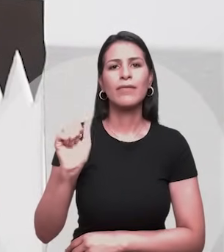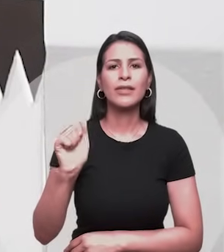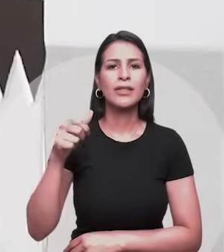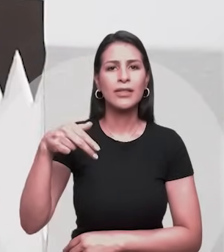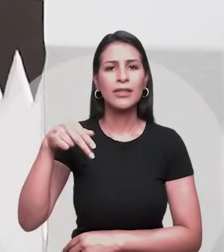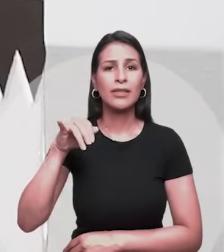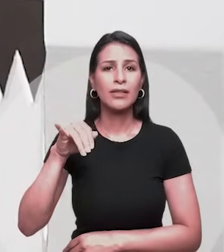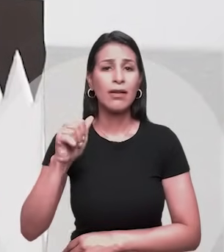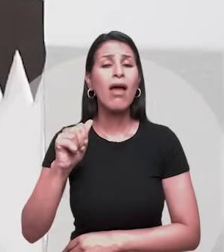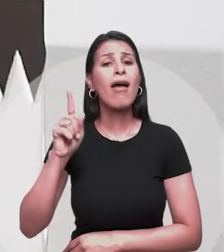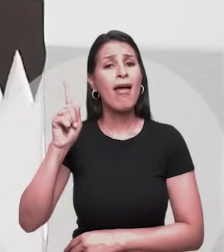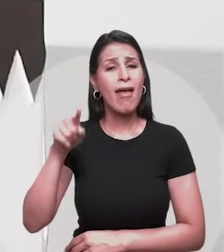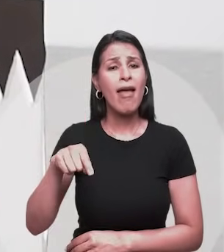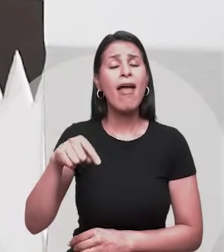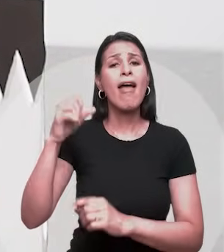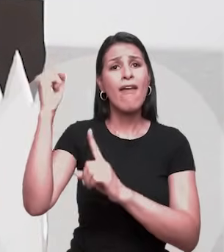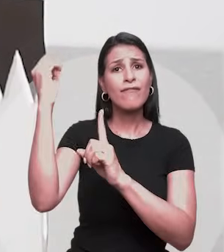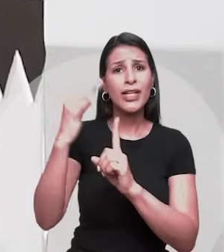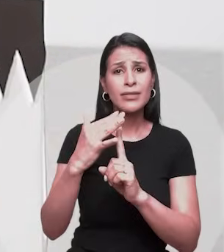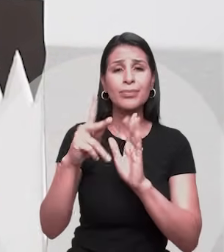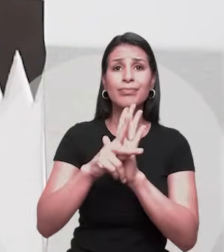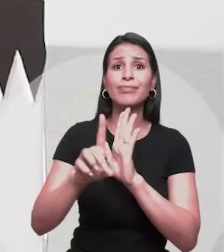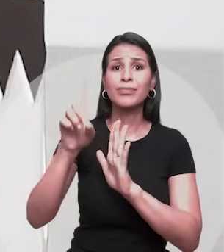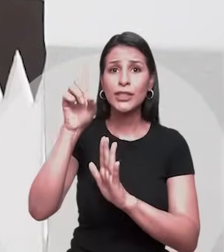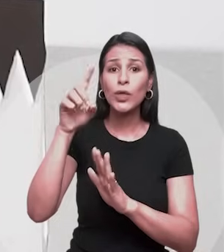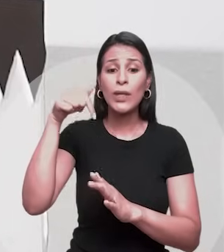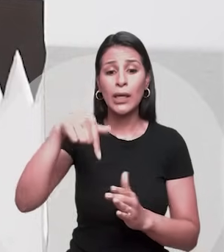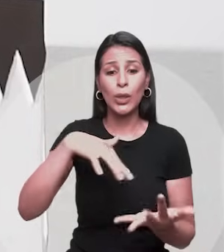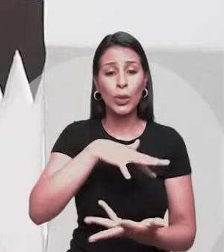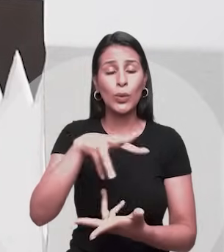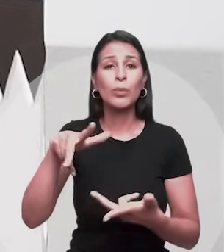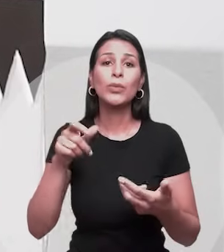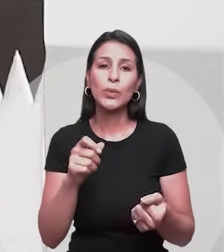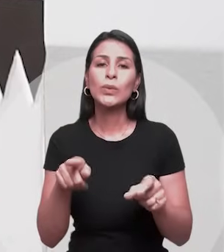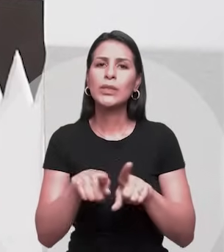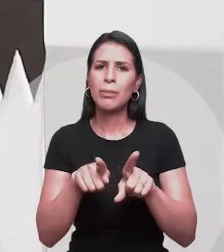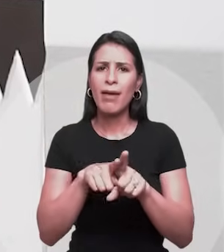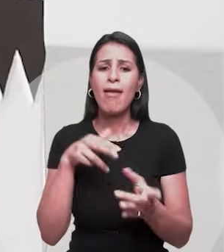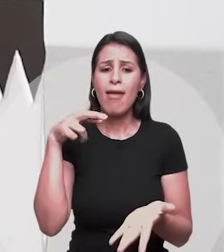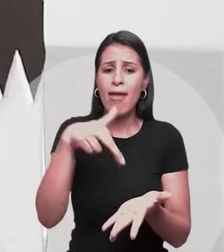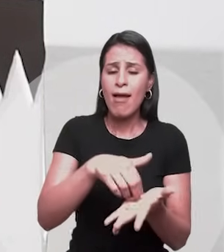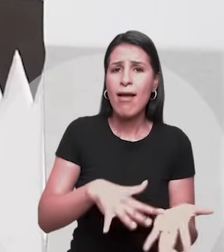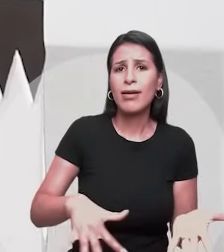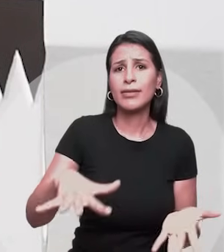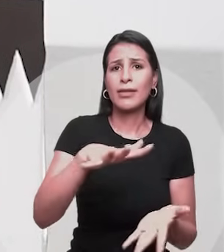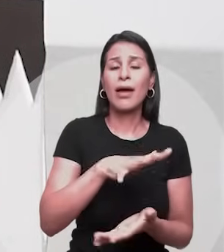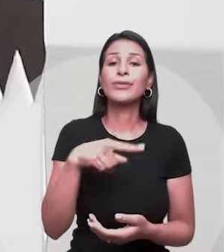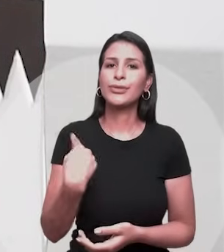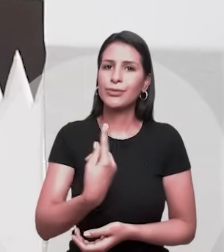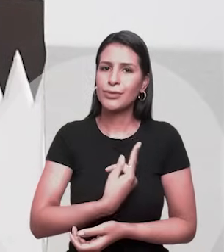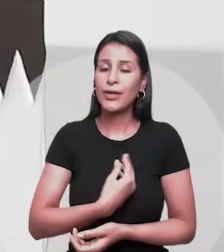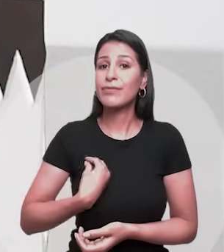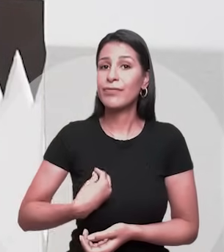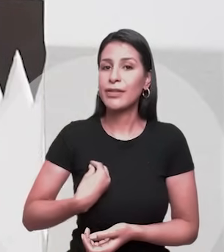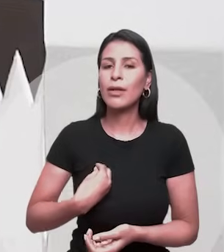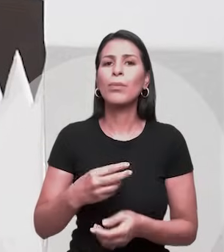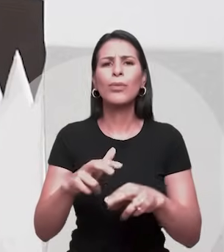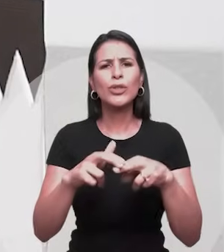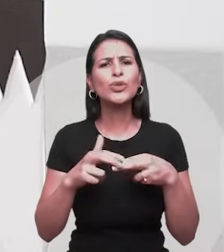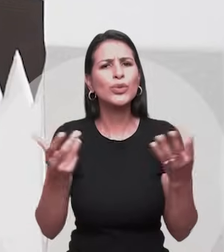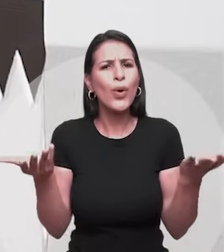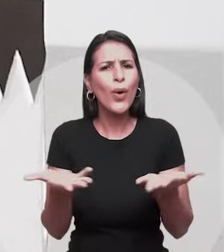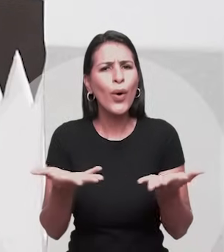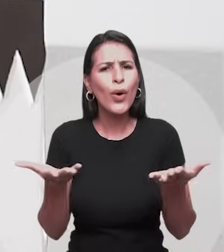Jesus neste mundo e na nossa realidade. Por isso, as palavras bíblicas que nós ouvimos nesta manhã